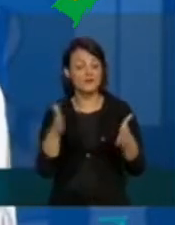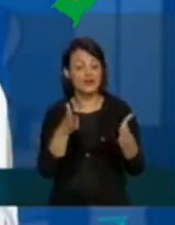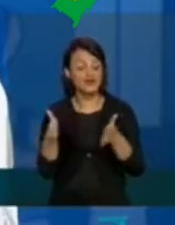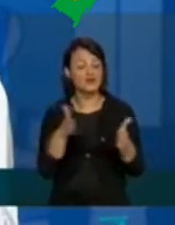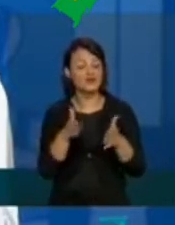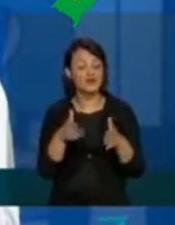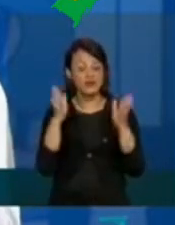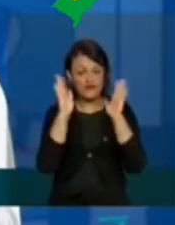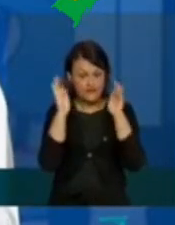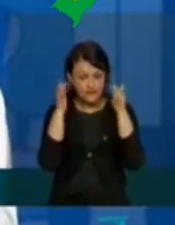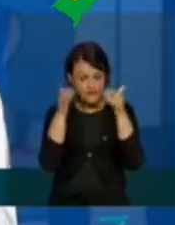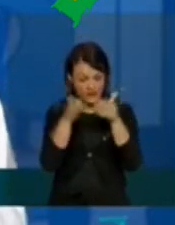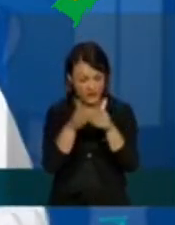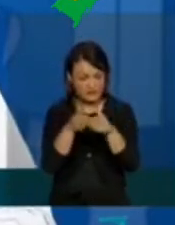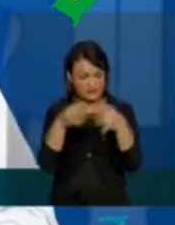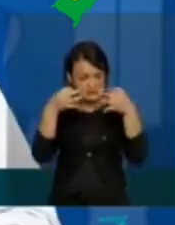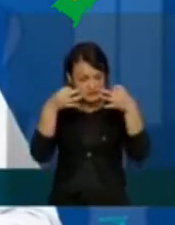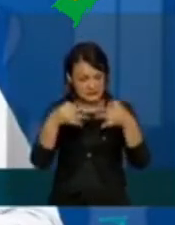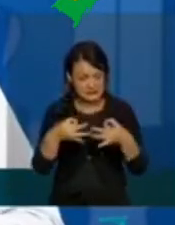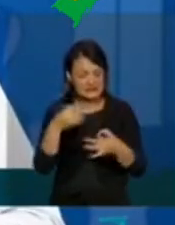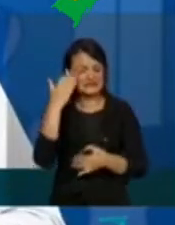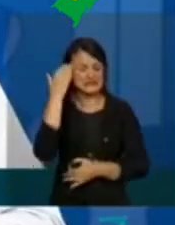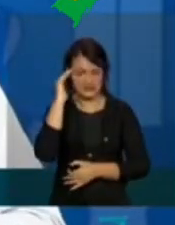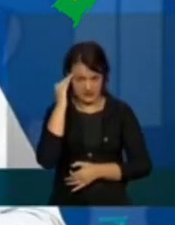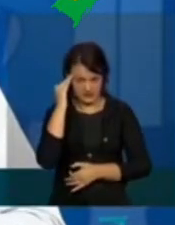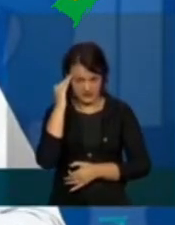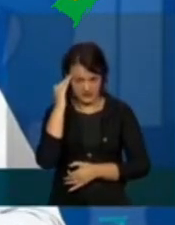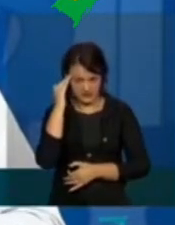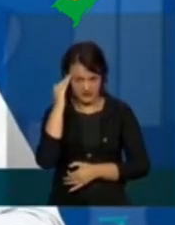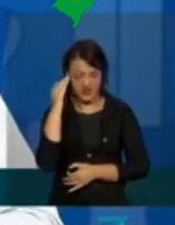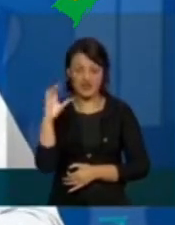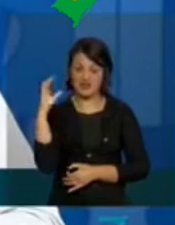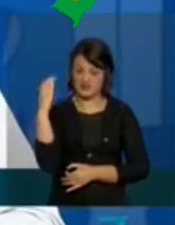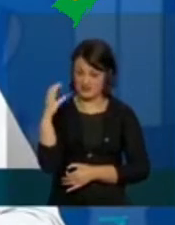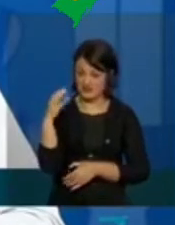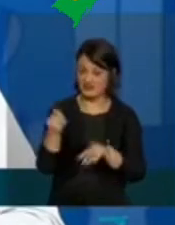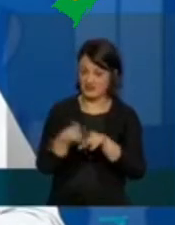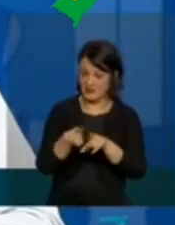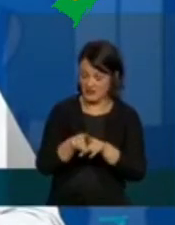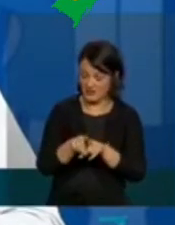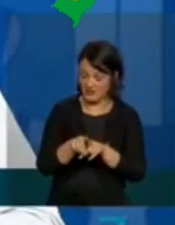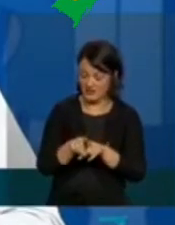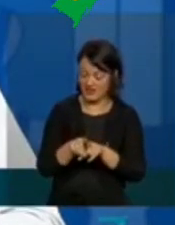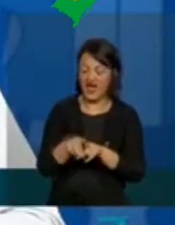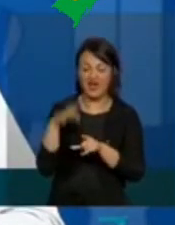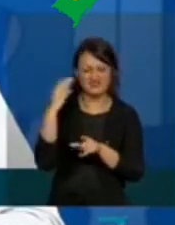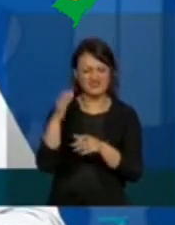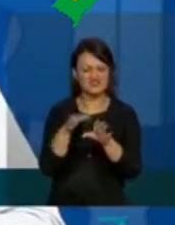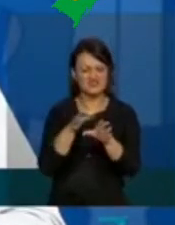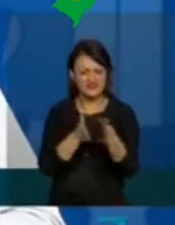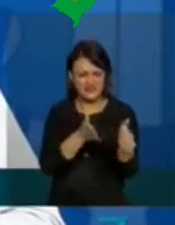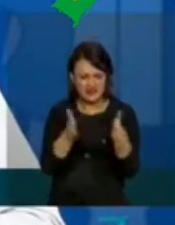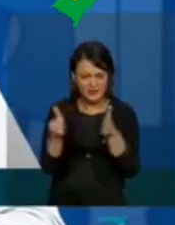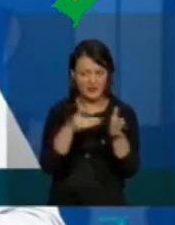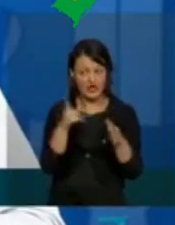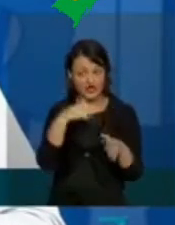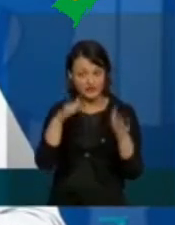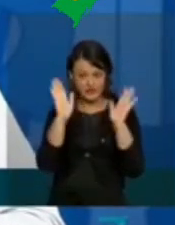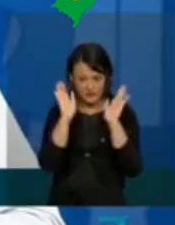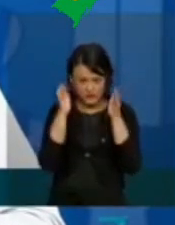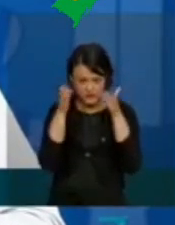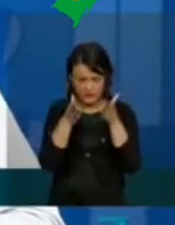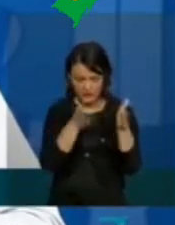de ter foco, disciplina e ciência. A ciência vai nos mostrando o caminho. Foco para